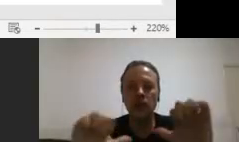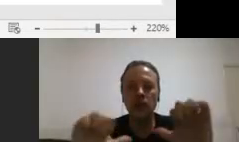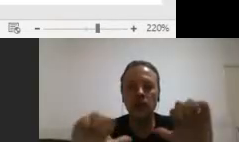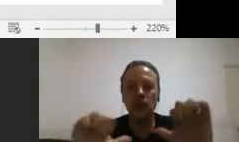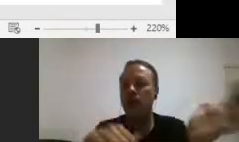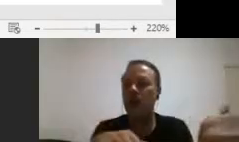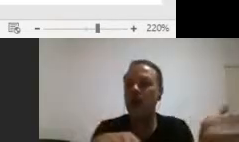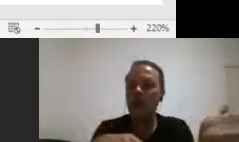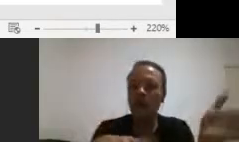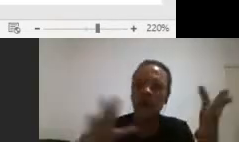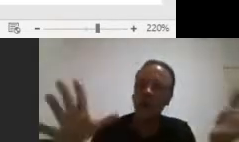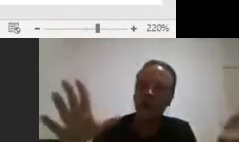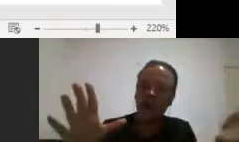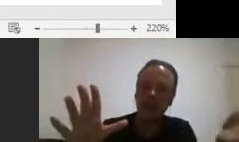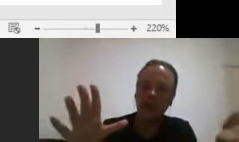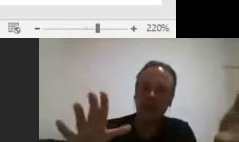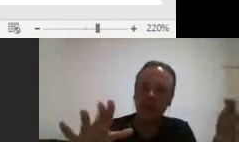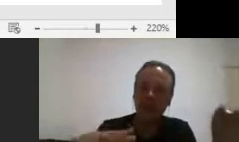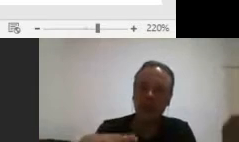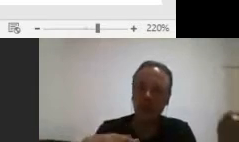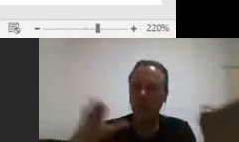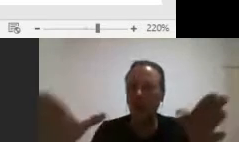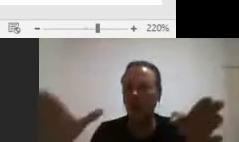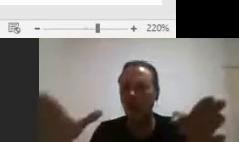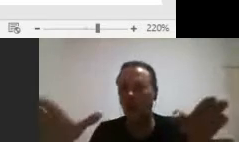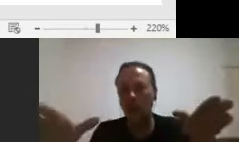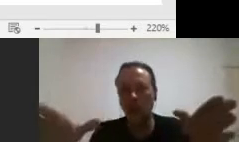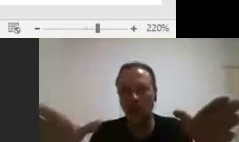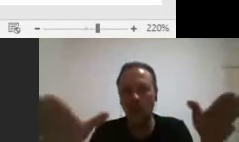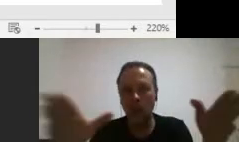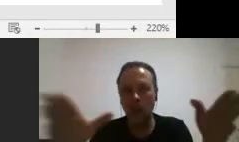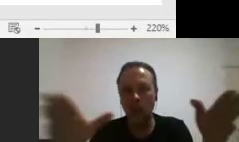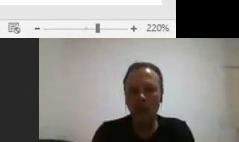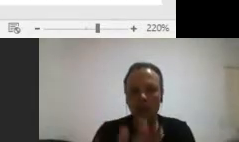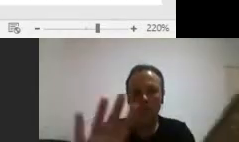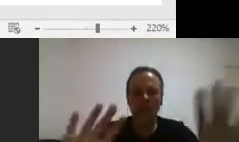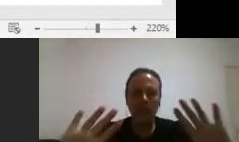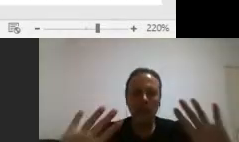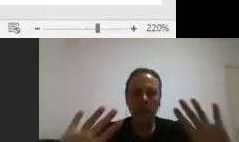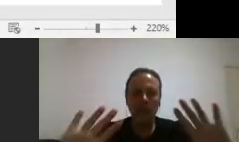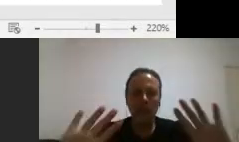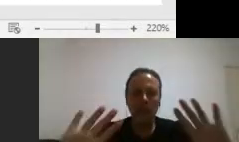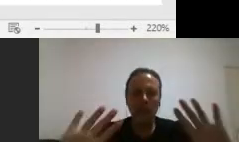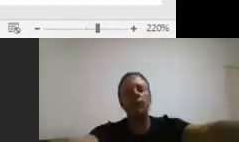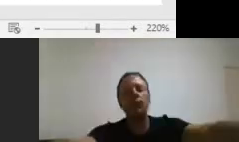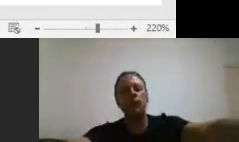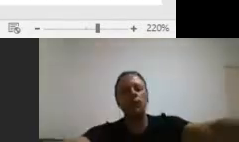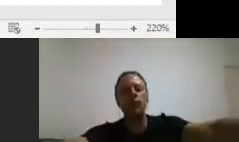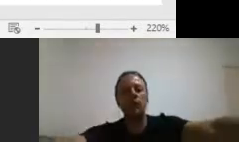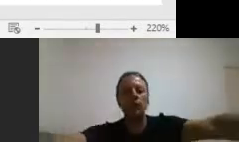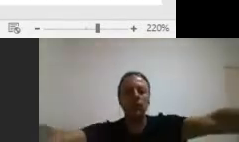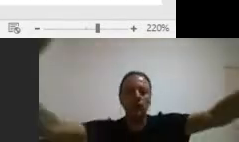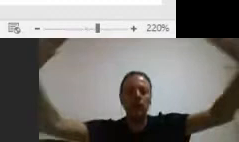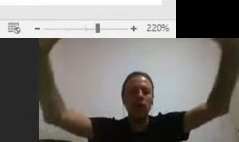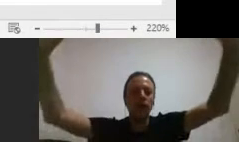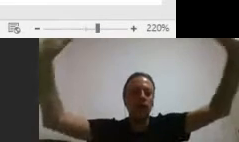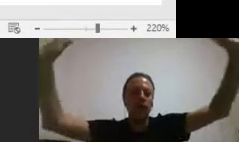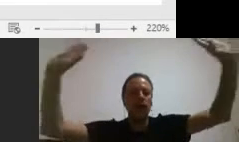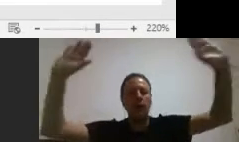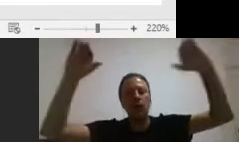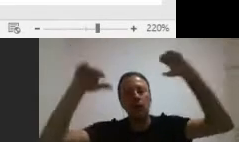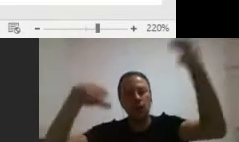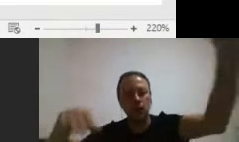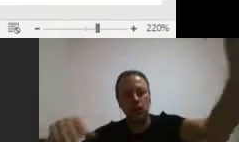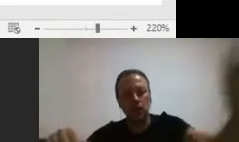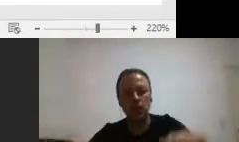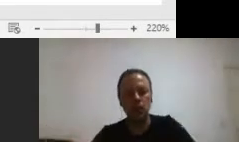no crachá, é RA, é um código, né? Registro do aluno. Então, a mesma coisa para todas as tabelas que vocês forem criar na